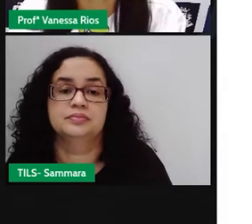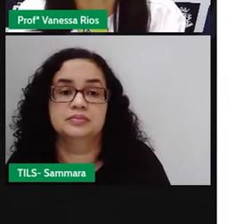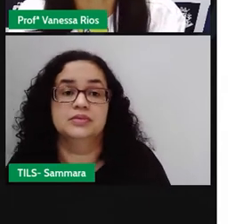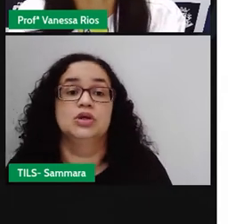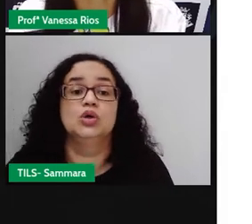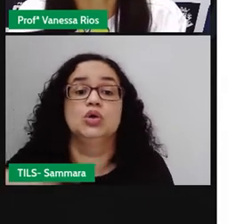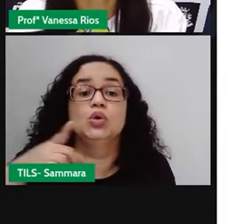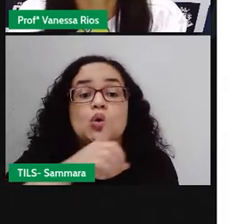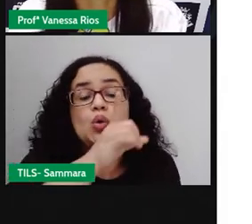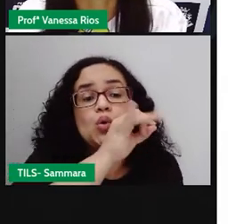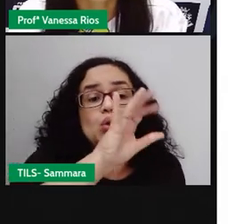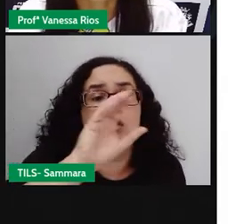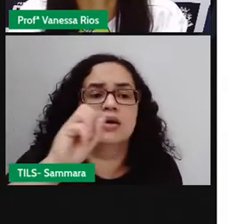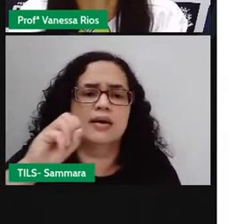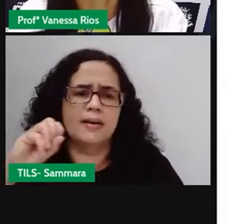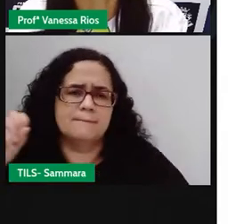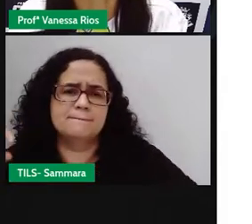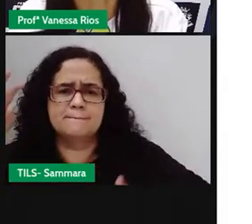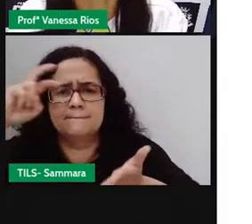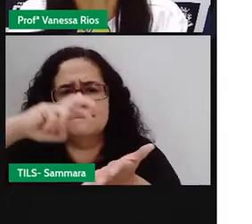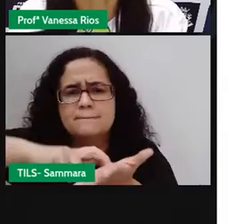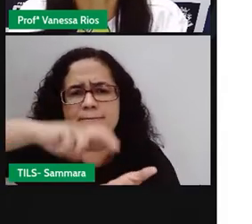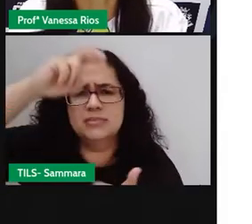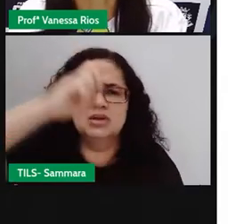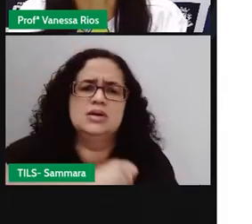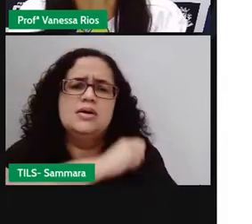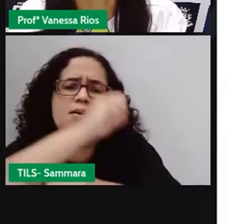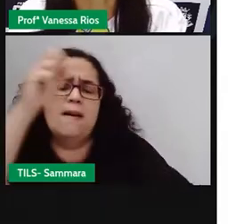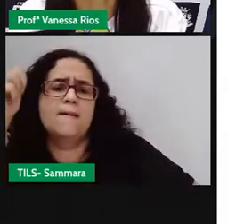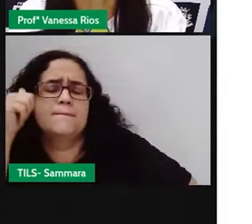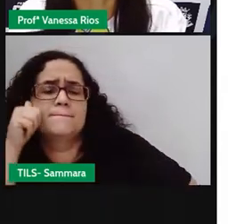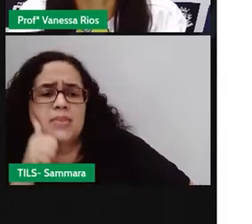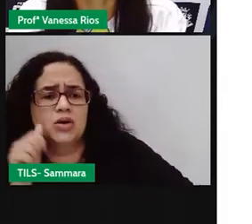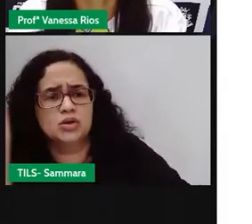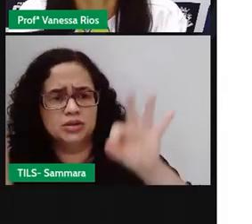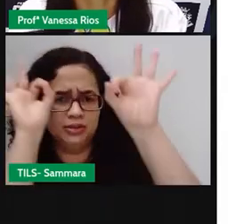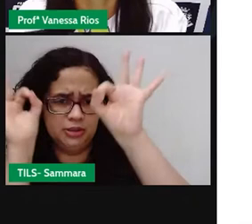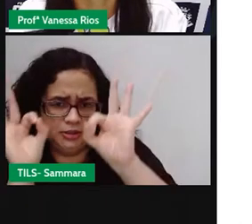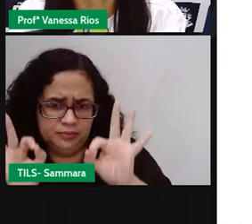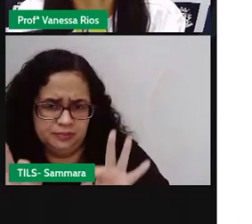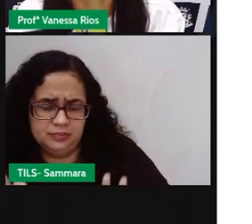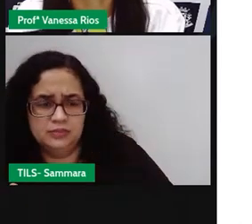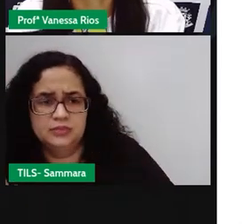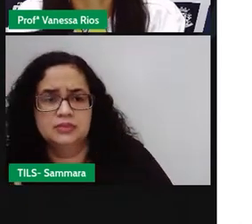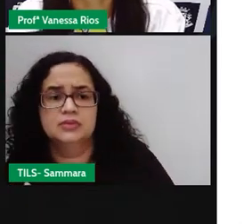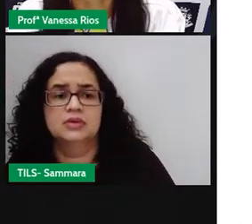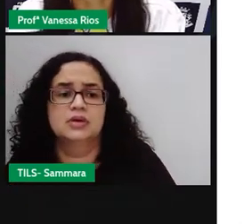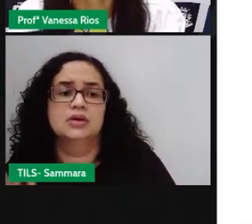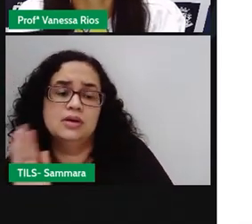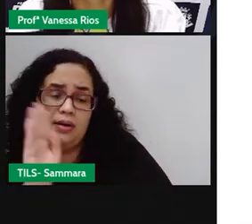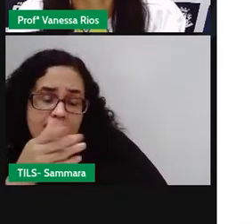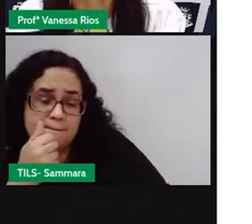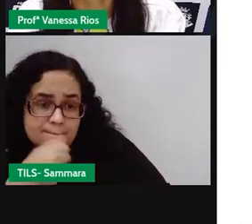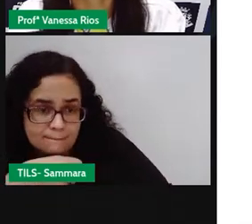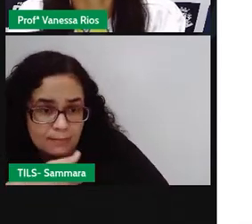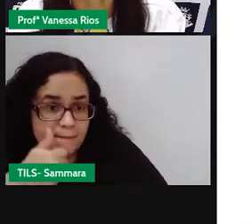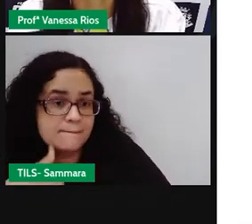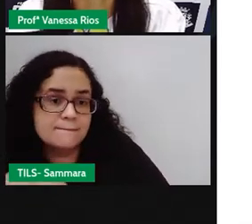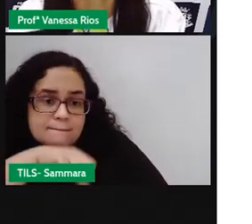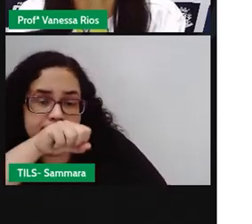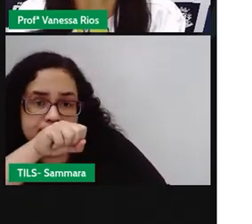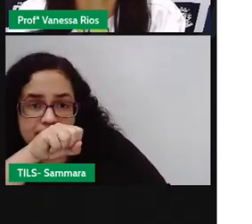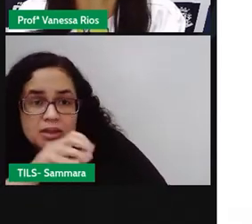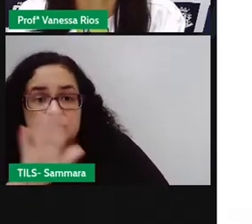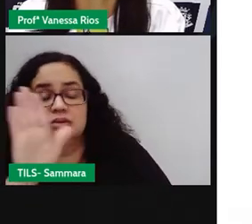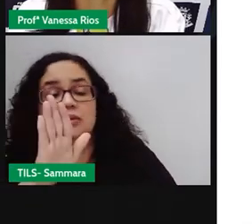No outro dia, pela manhã bem cedo, a menina se preparou, tomou a bênção à sua mãe e foi